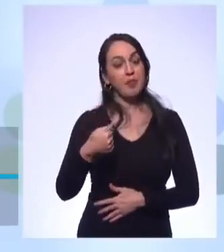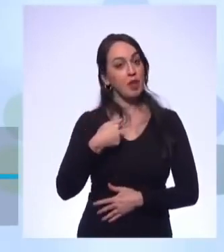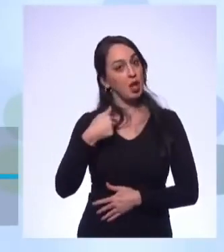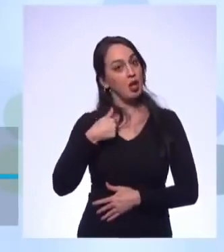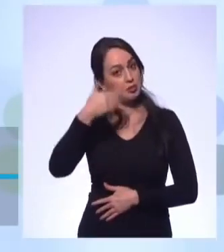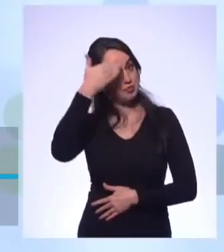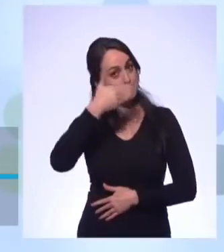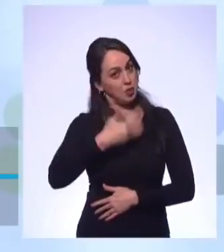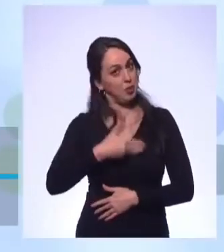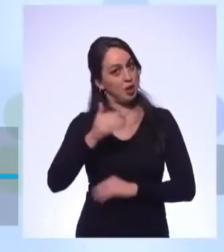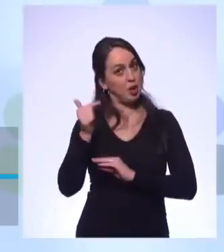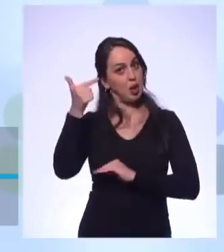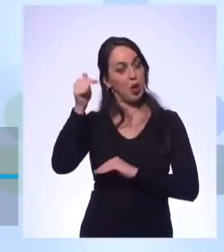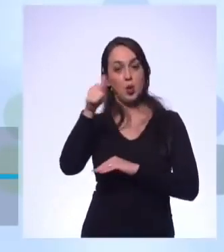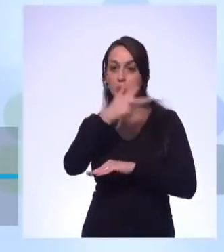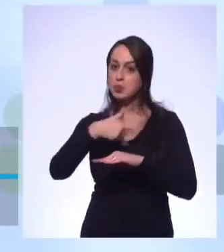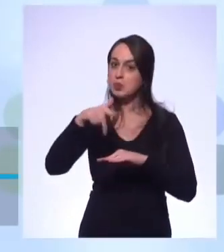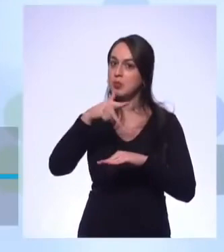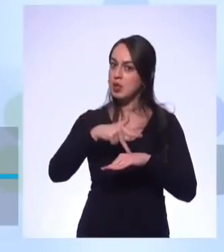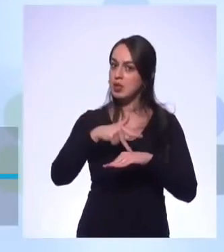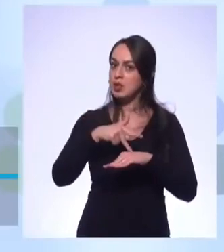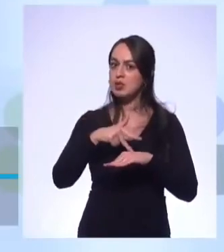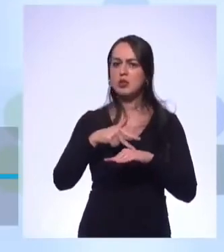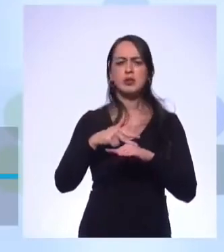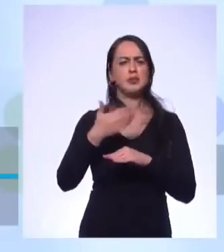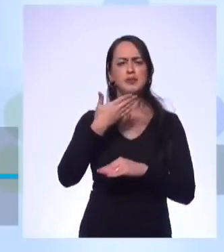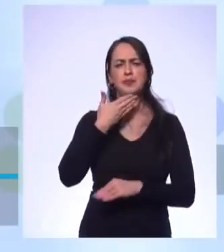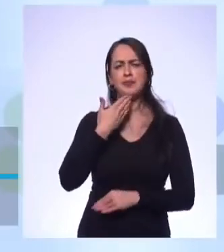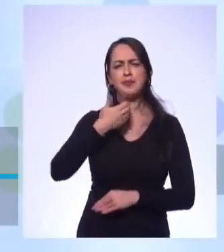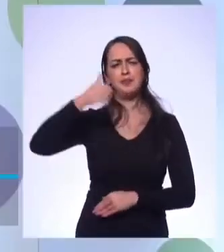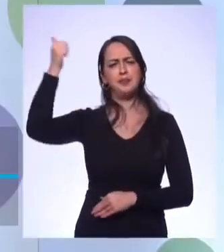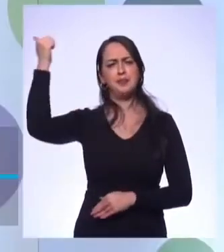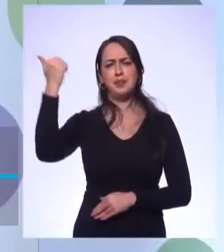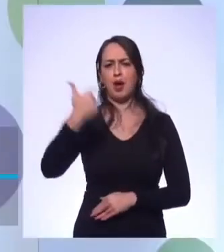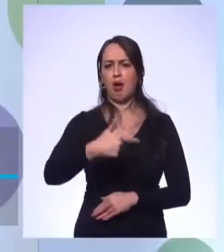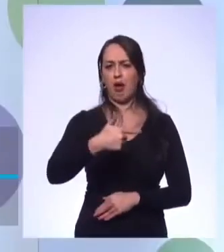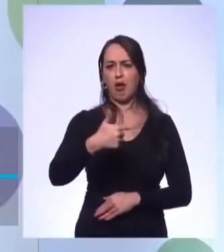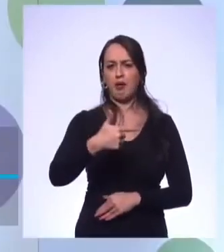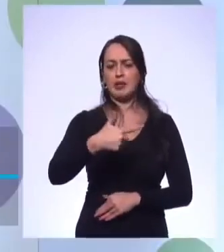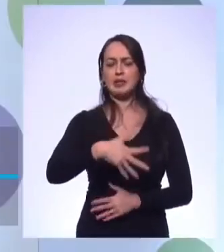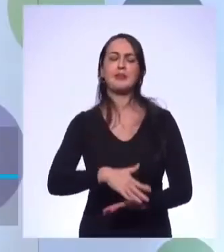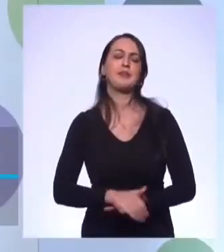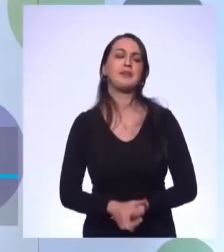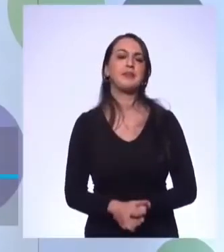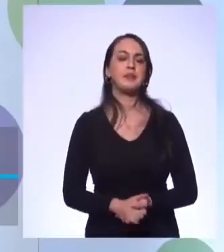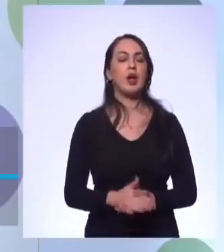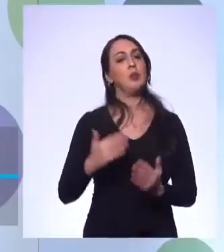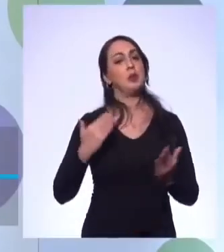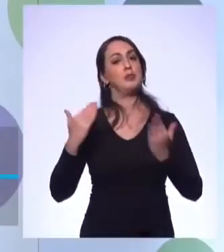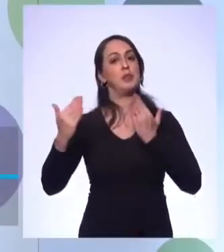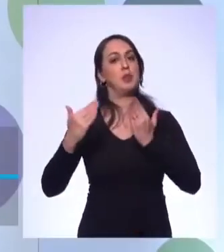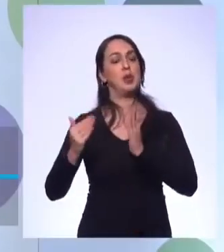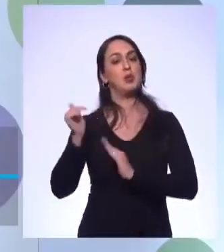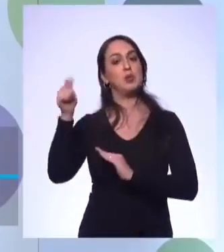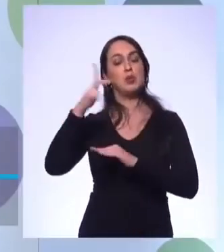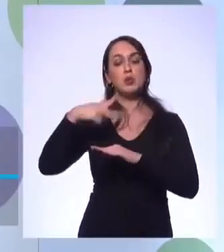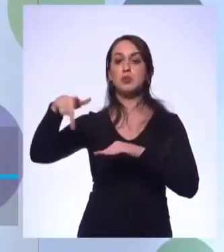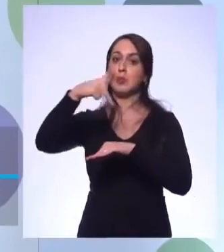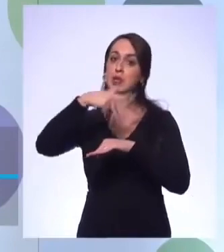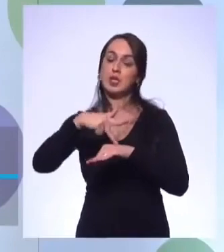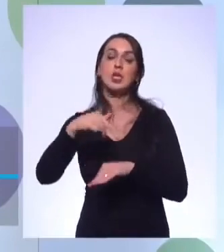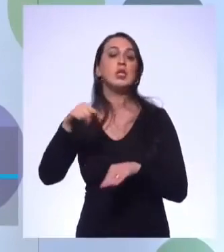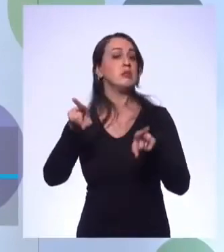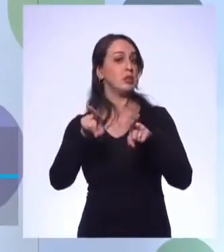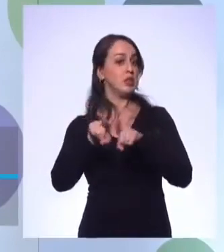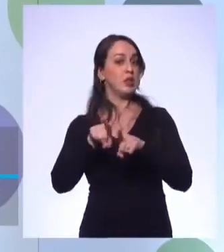outros países é bem melhor do que o que nós temos por aqui, né? Comparando com outros países e também vendo a relação do custo-benefício, porque